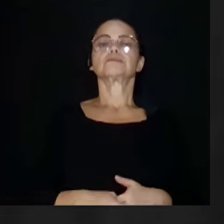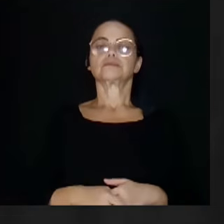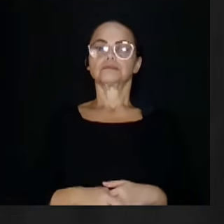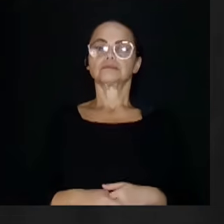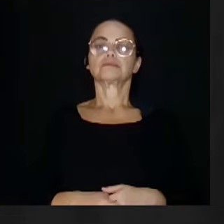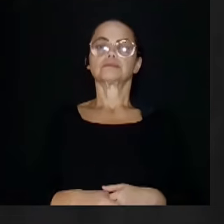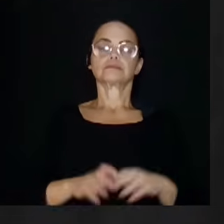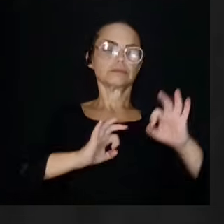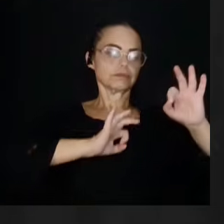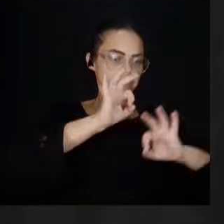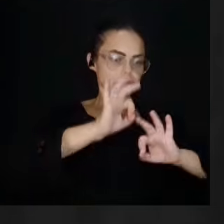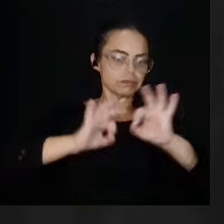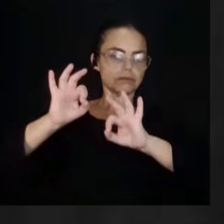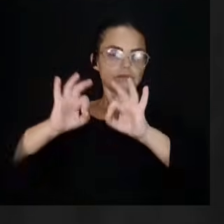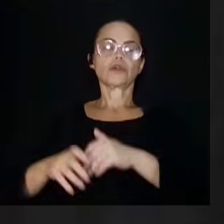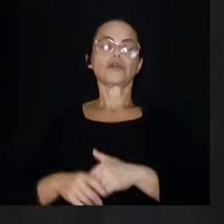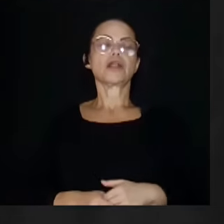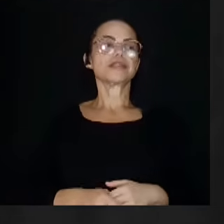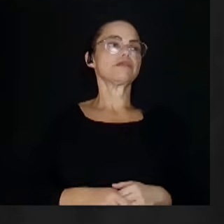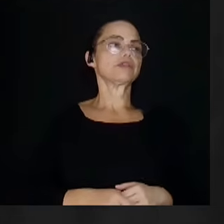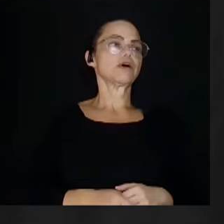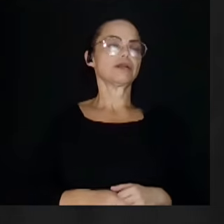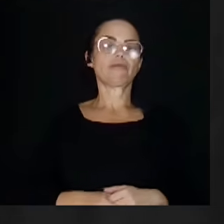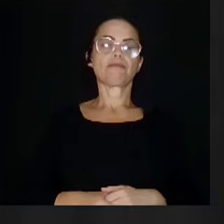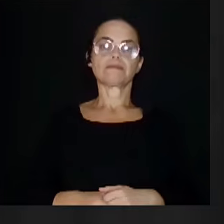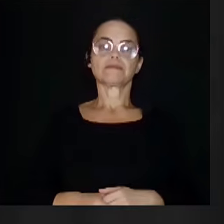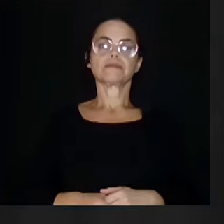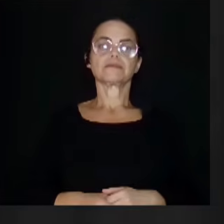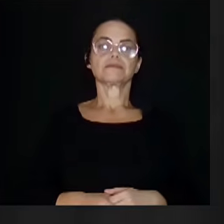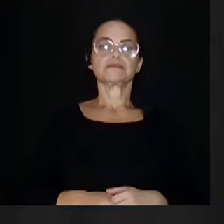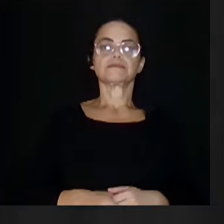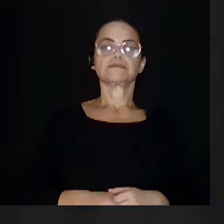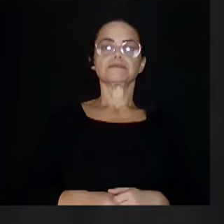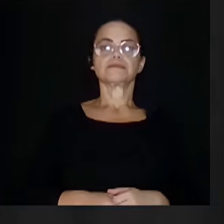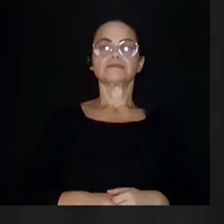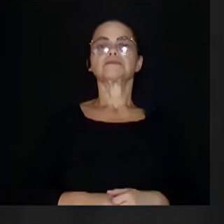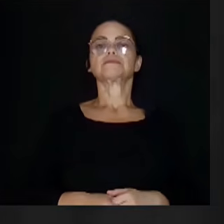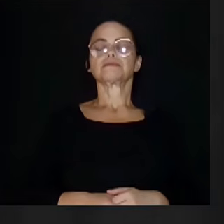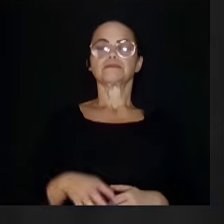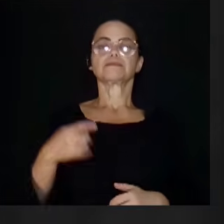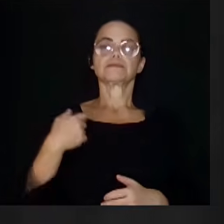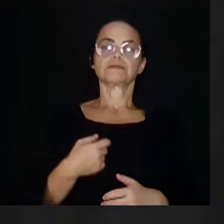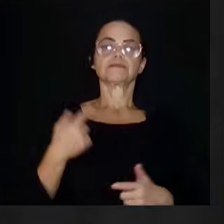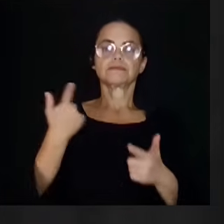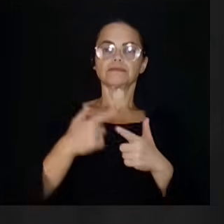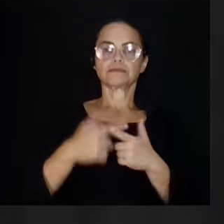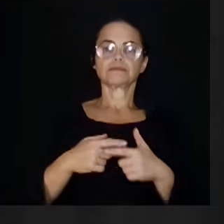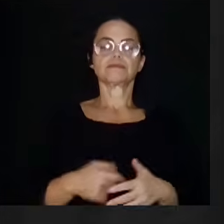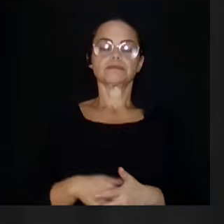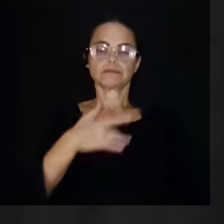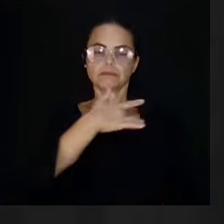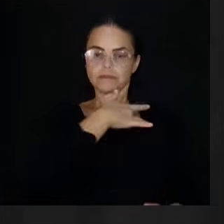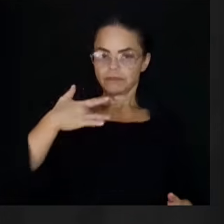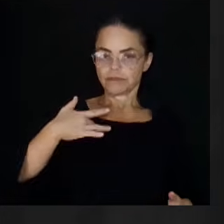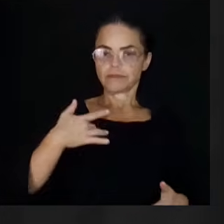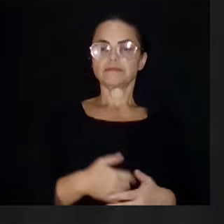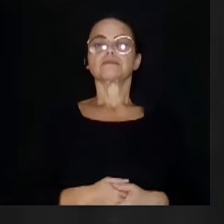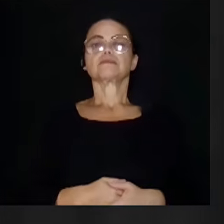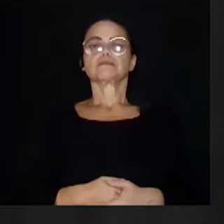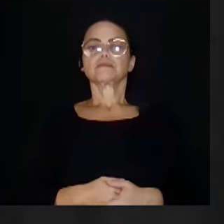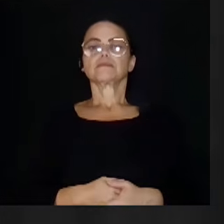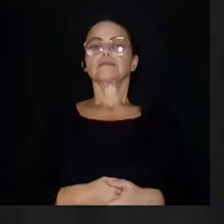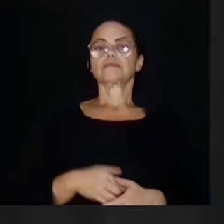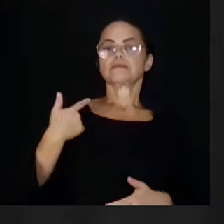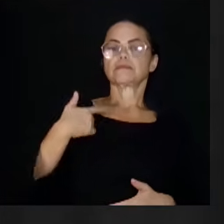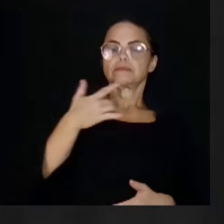pensa nisso, a gente pensa realmente na humanização do serviço. Porque a questão da saúde, né? A gente não entende saúde só como